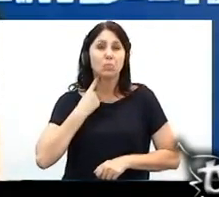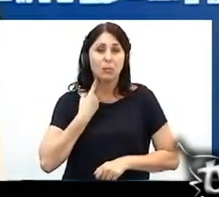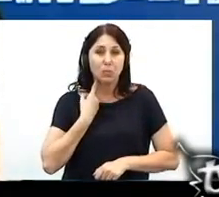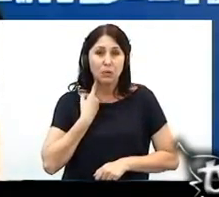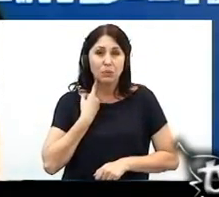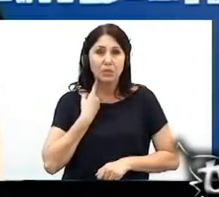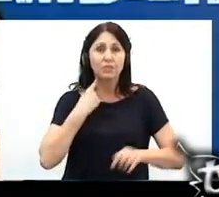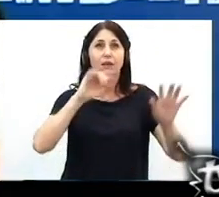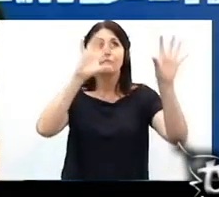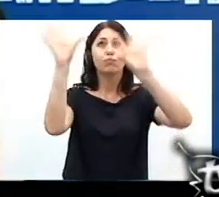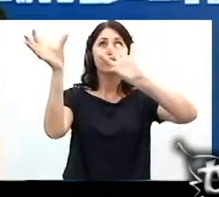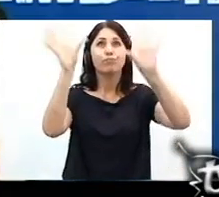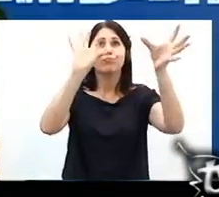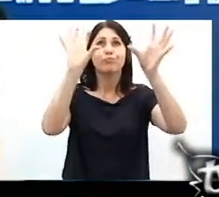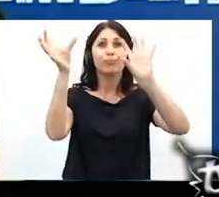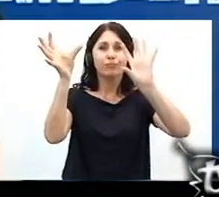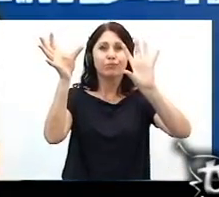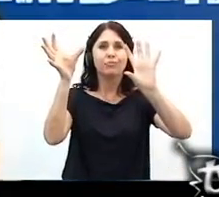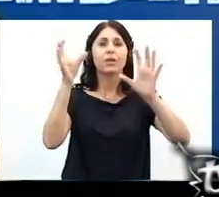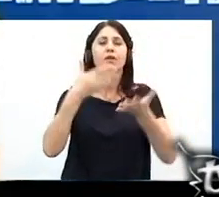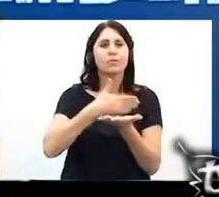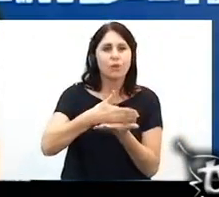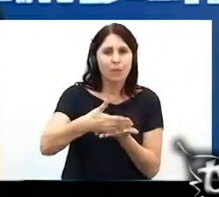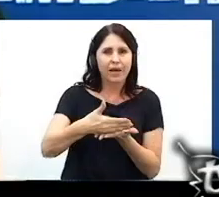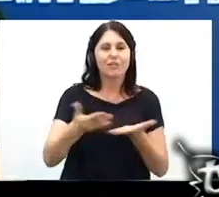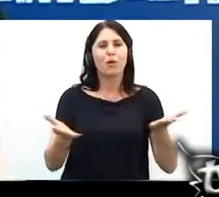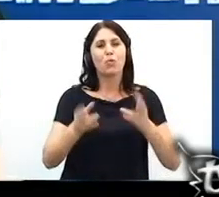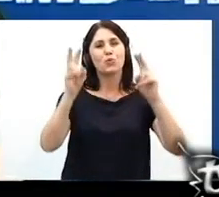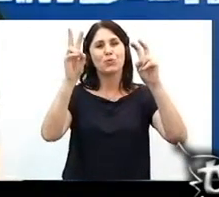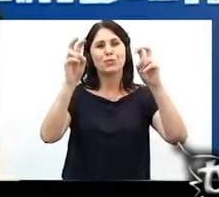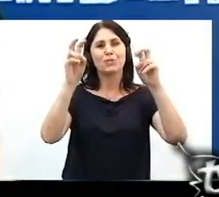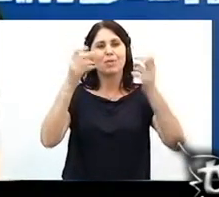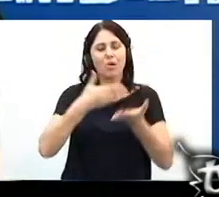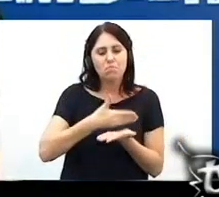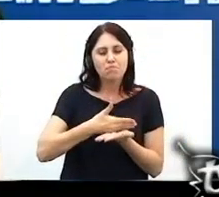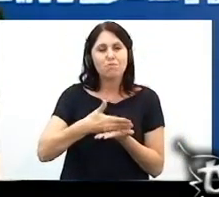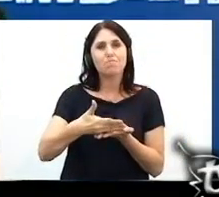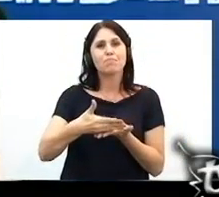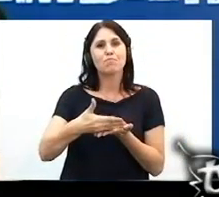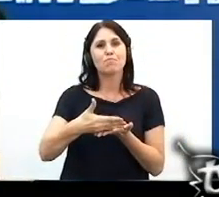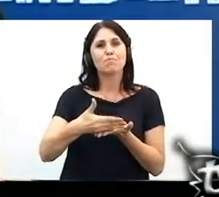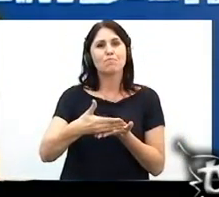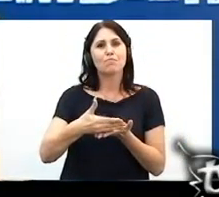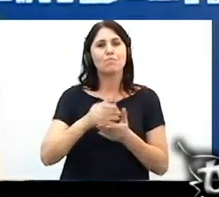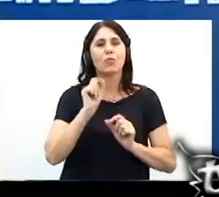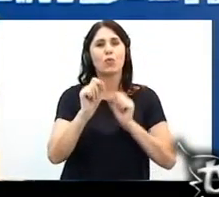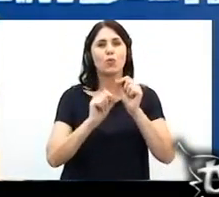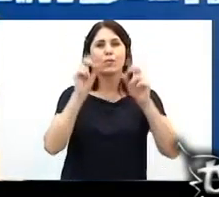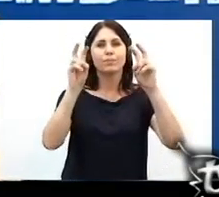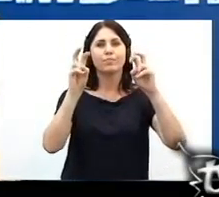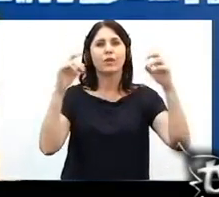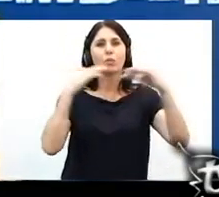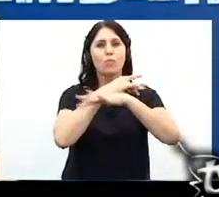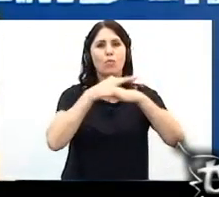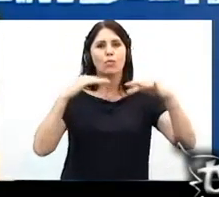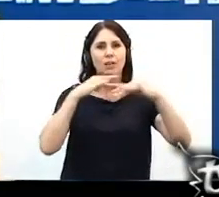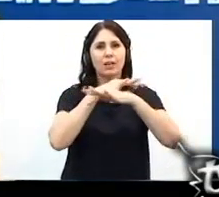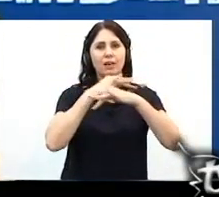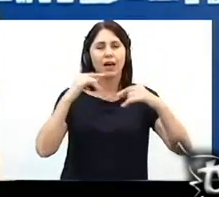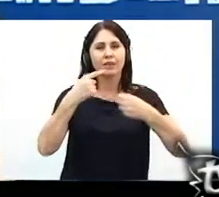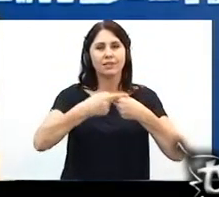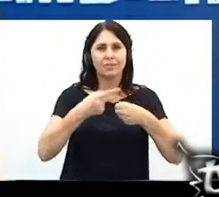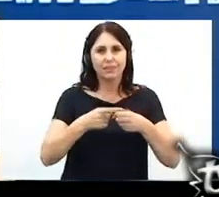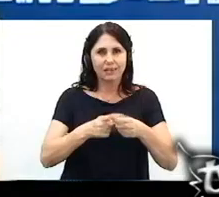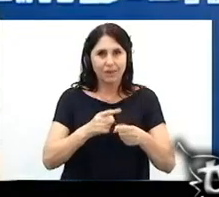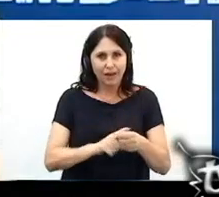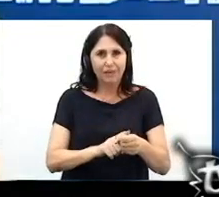a mobilidade das pessoas. Então é sobre isso que nós estaremos falando agora. A questão também da acessibilidade, a questão da